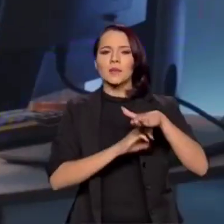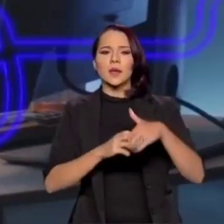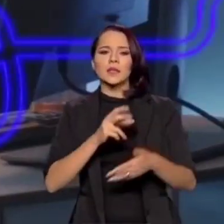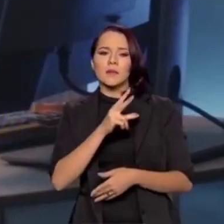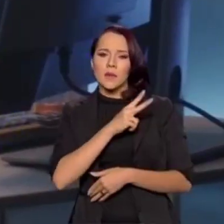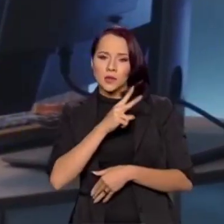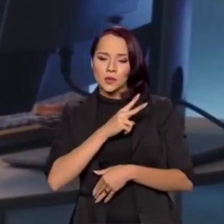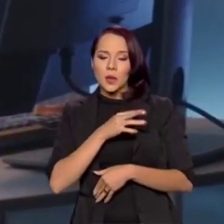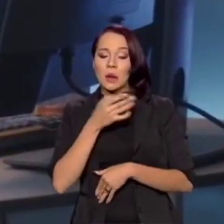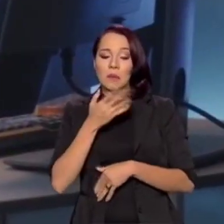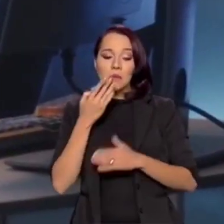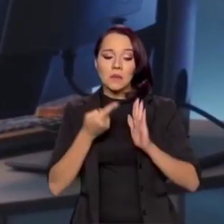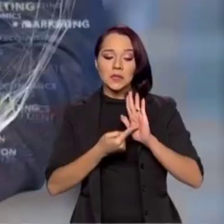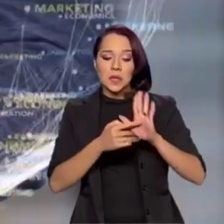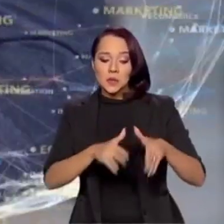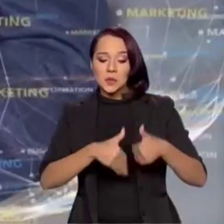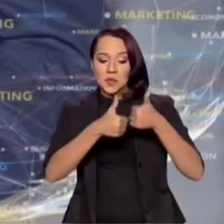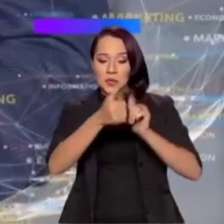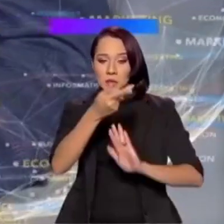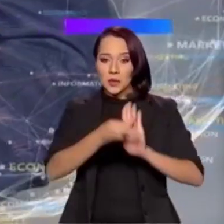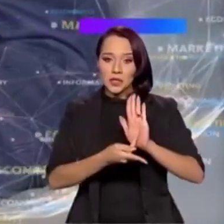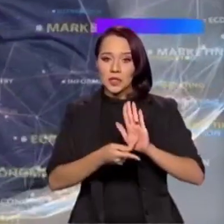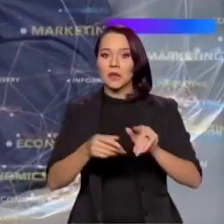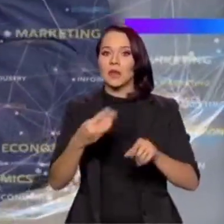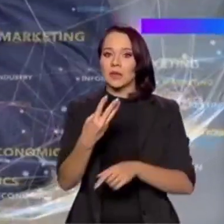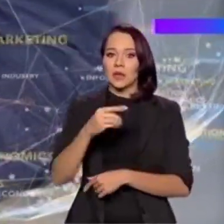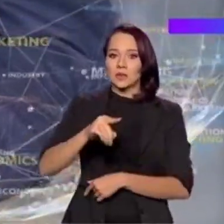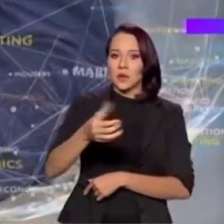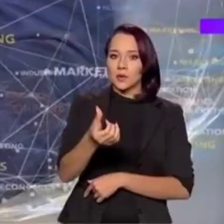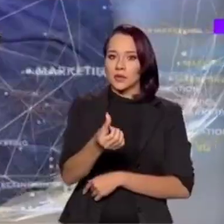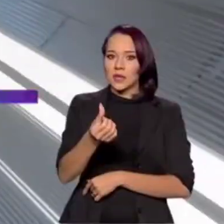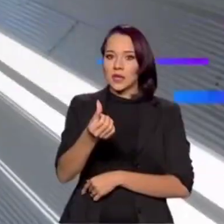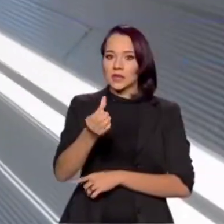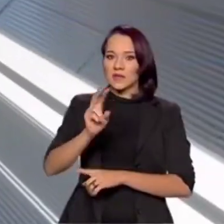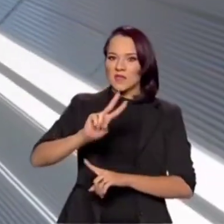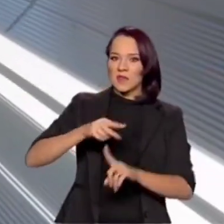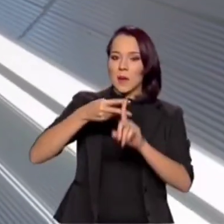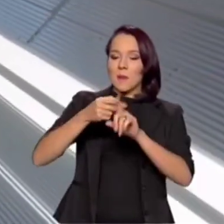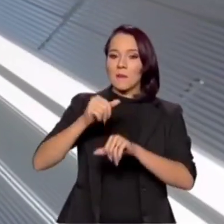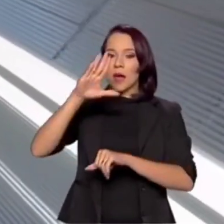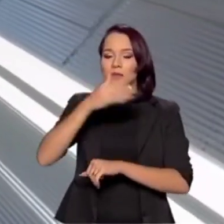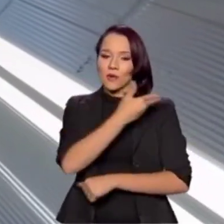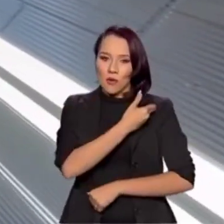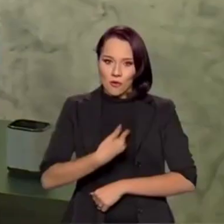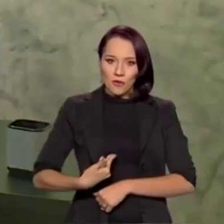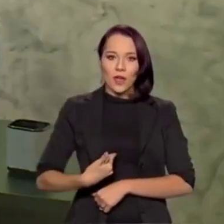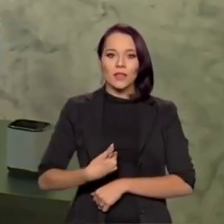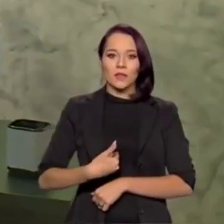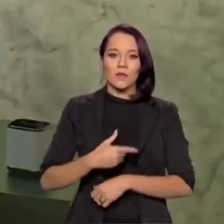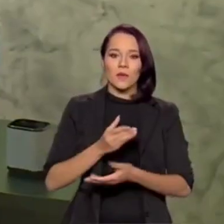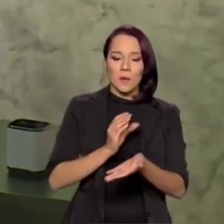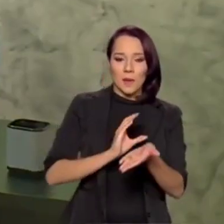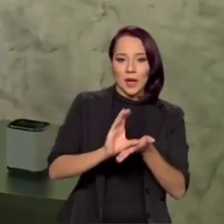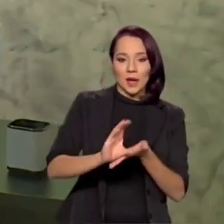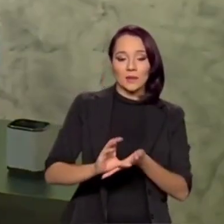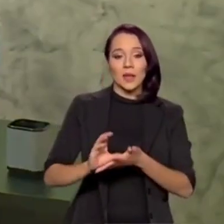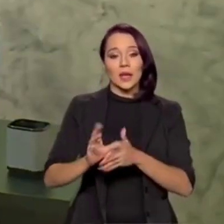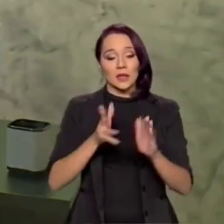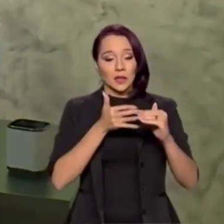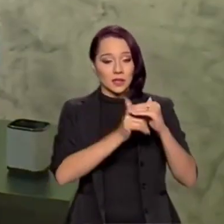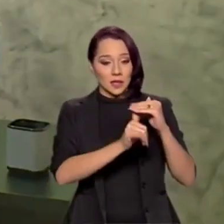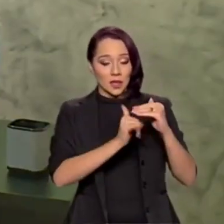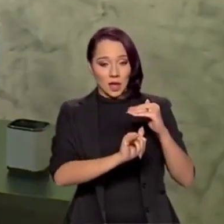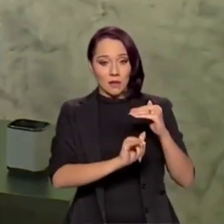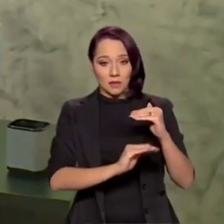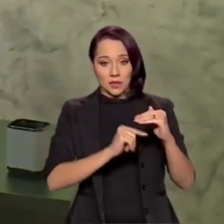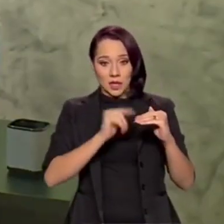para demonstrar o sucesso desse projeto, colocou 3,6 vezes mais do que o governo colocou, né? Essas startups que já